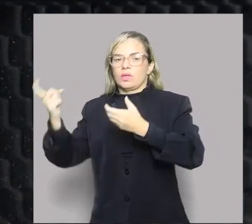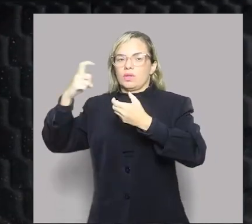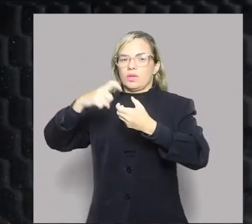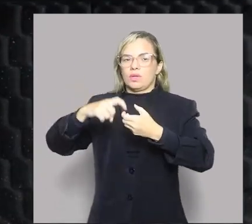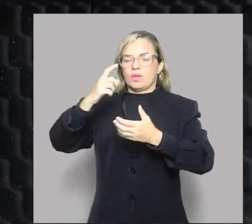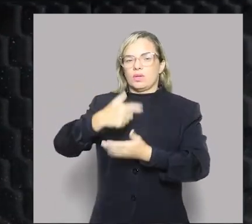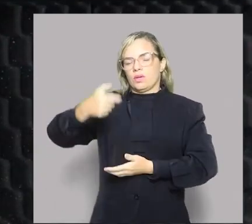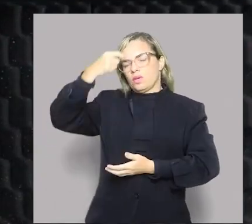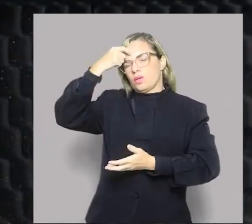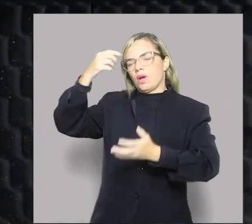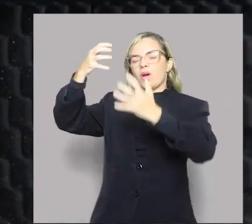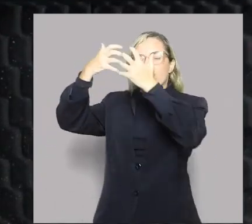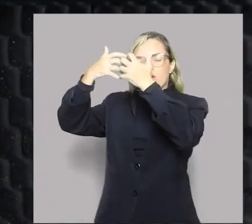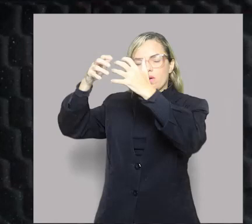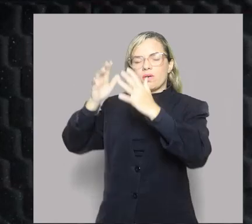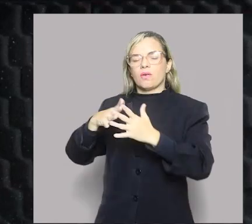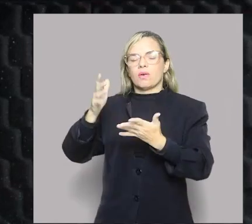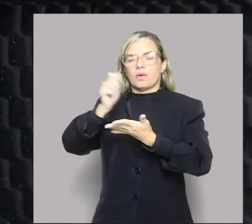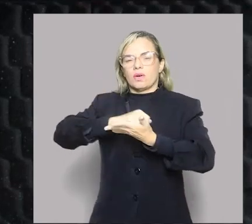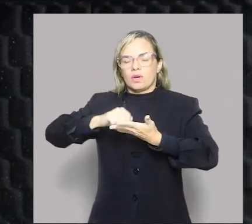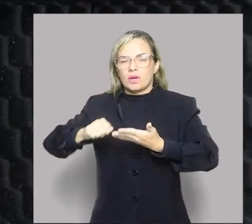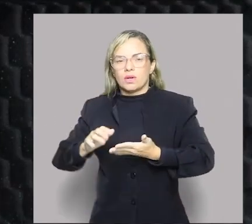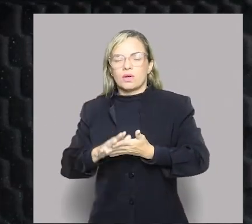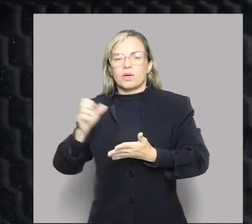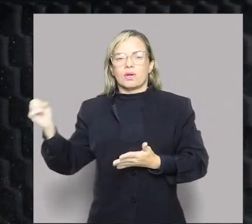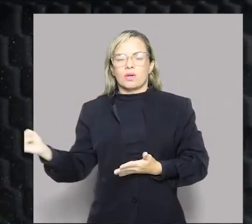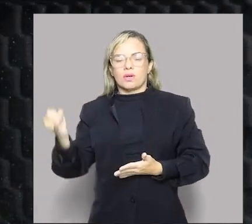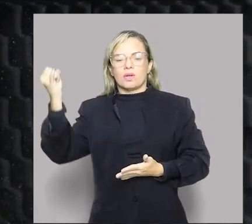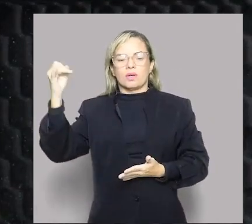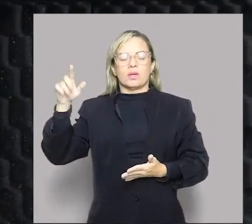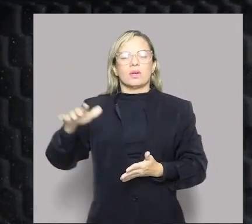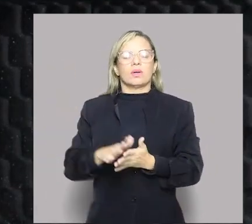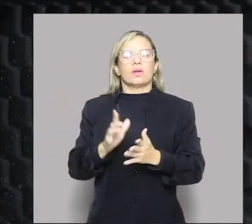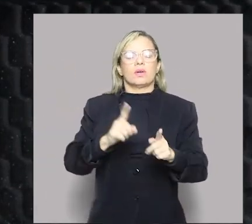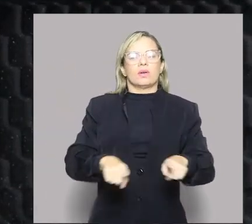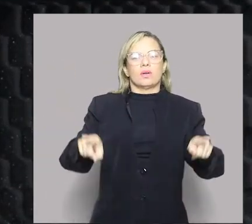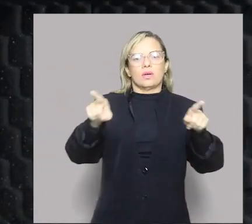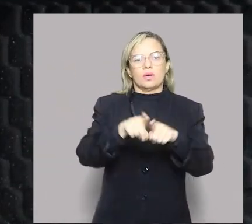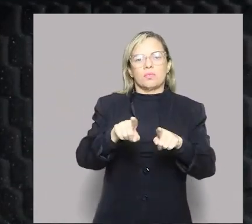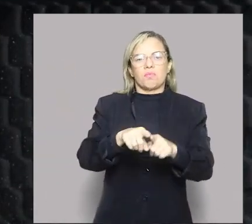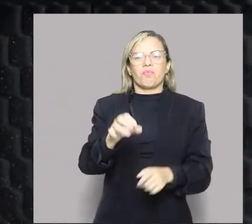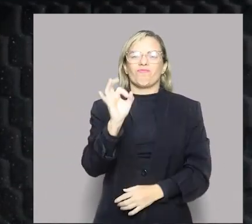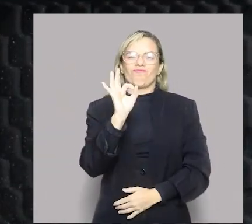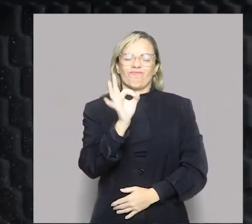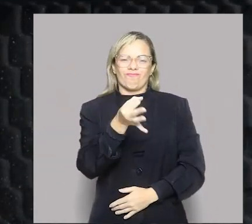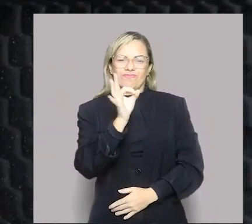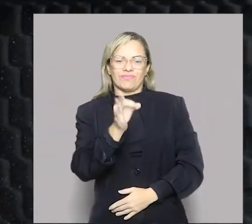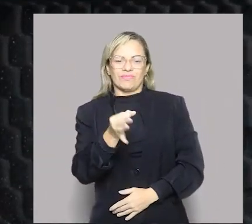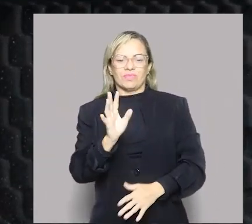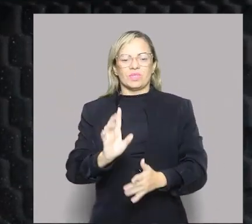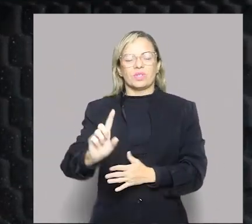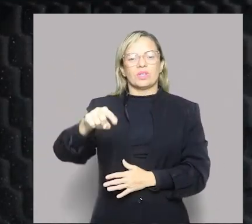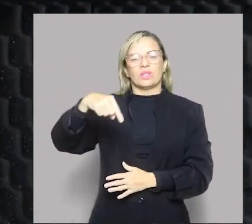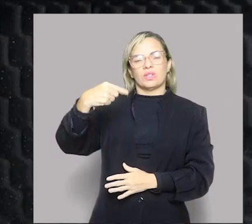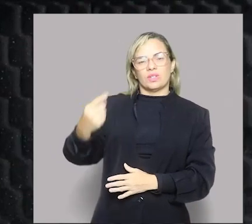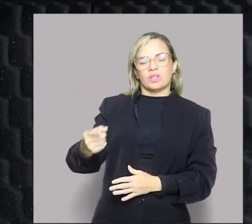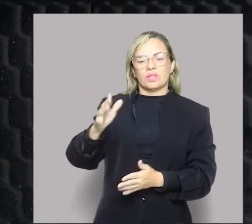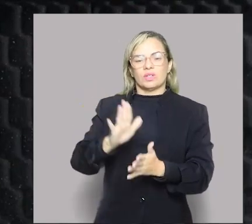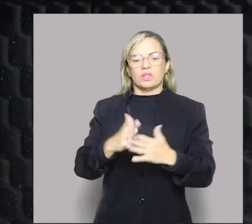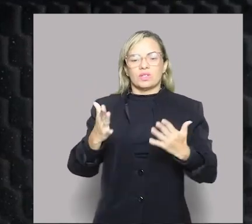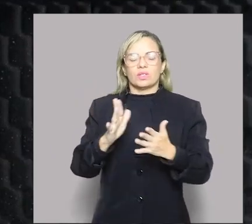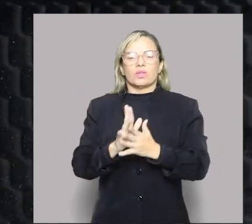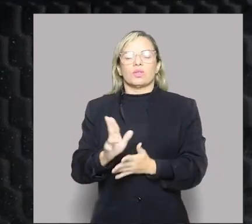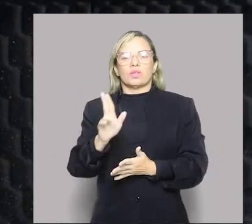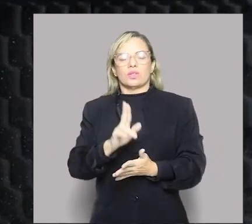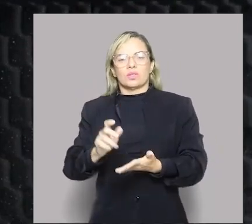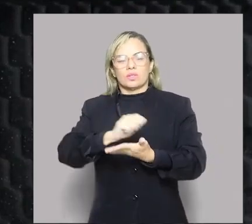reflete, é super importante para que a sua redação também dê muito certo. Além da unidade,